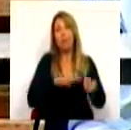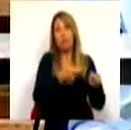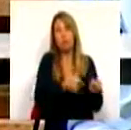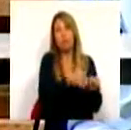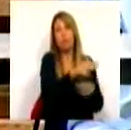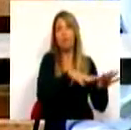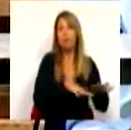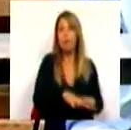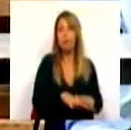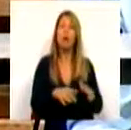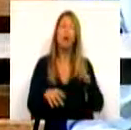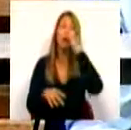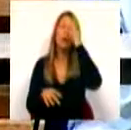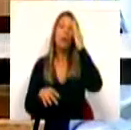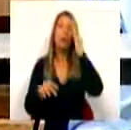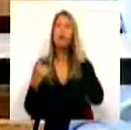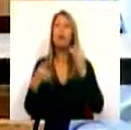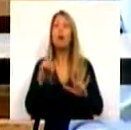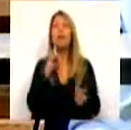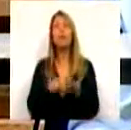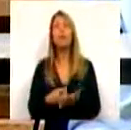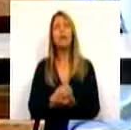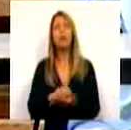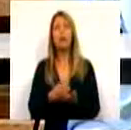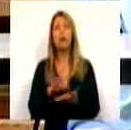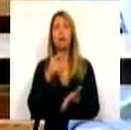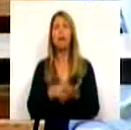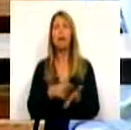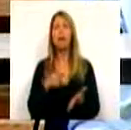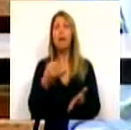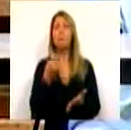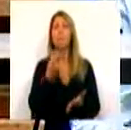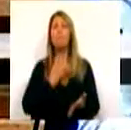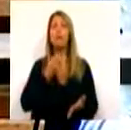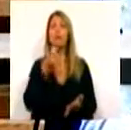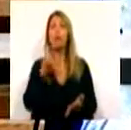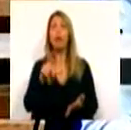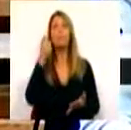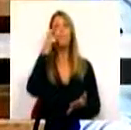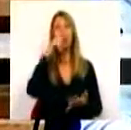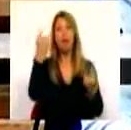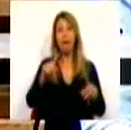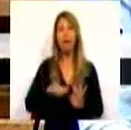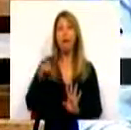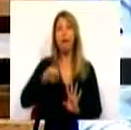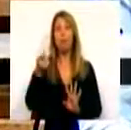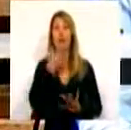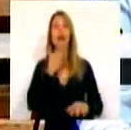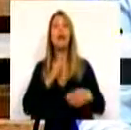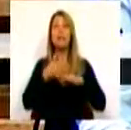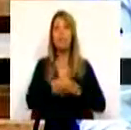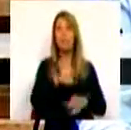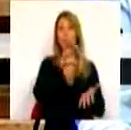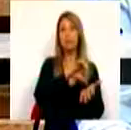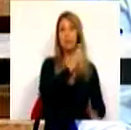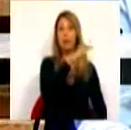a pretensão de isentar os rendimentos prediais para quem estiver no arrendamento acessível em sede IRS e IRC. E também, da